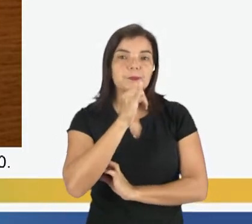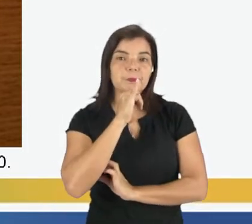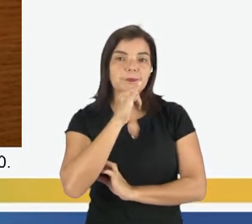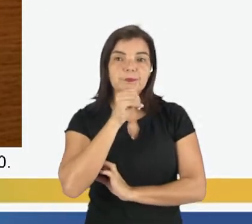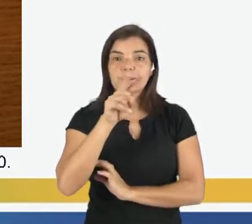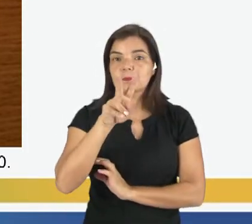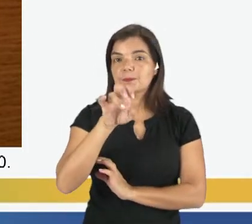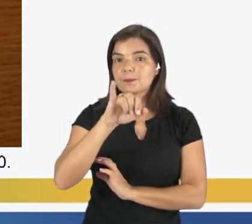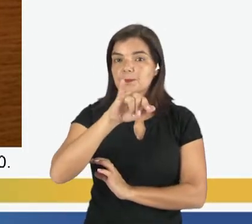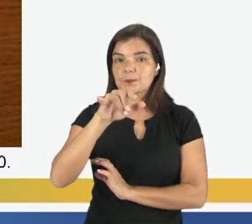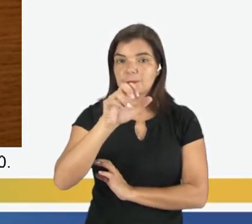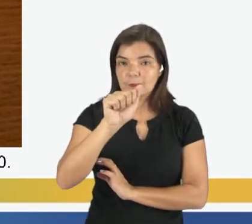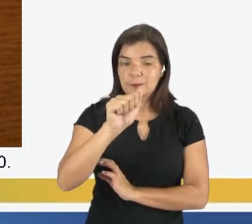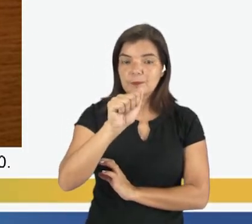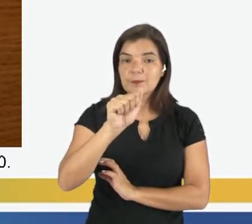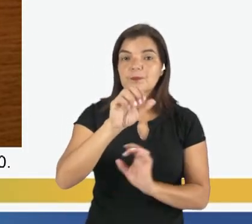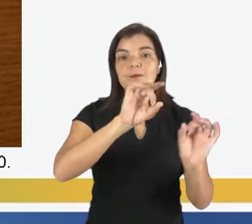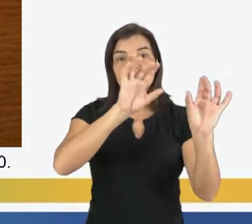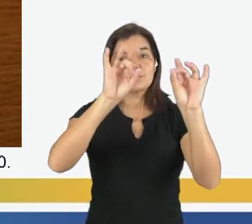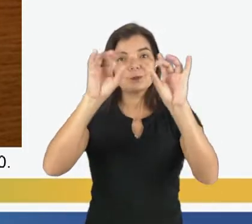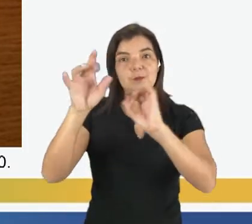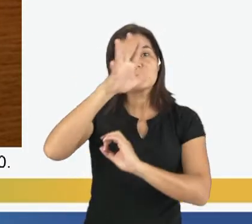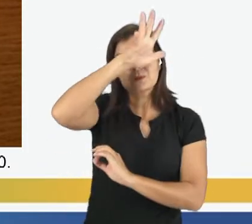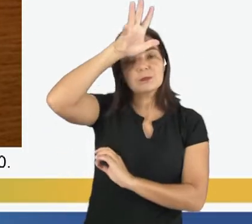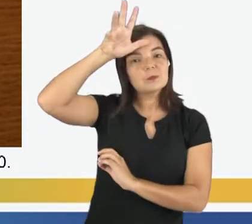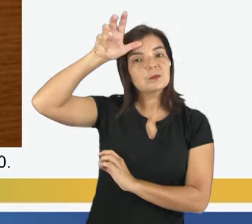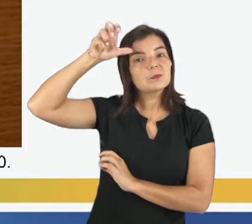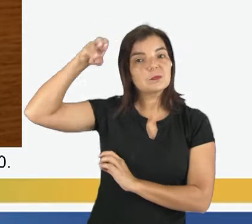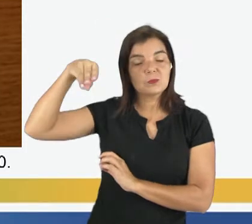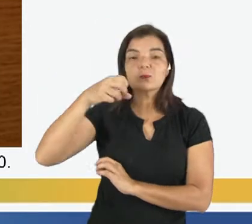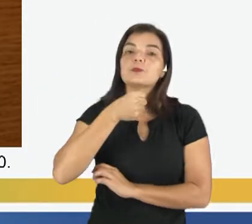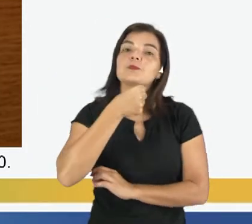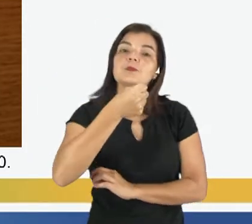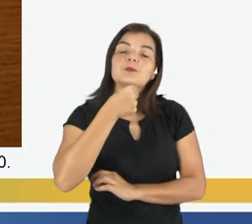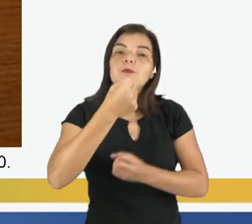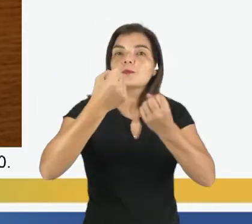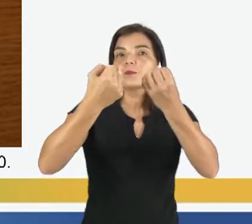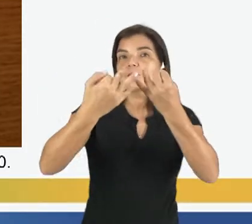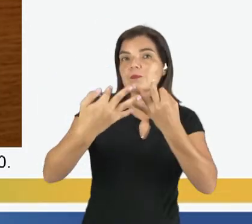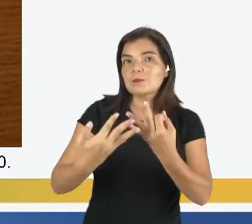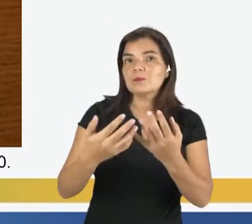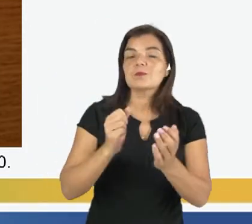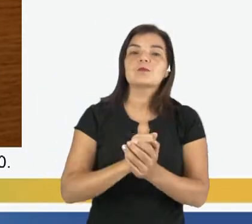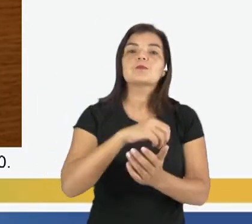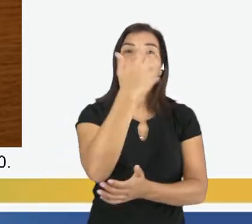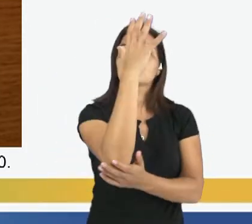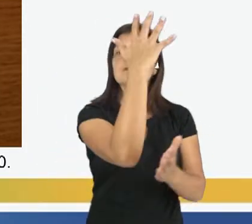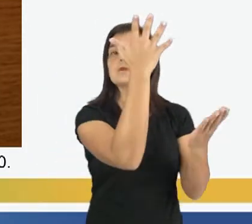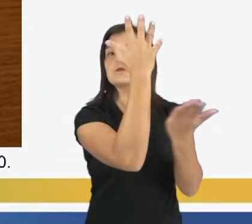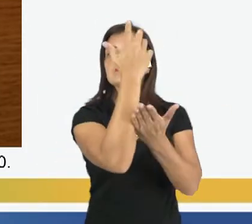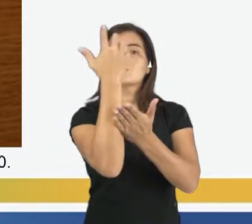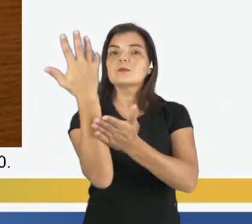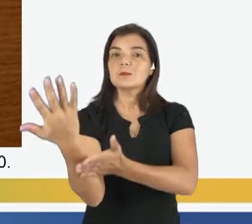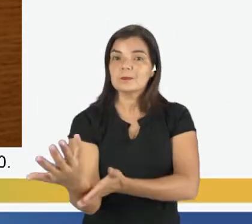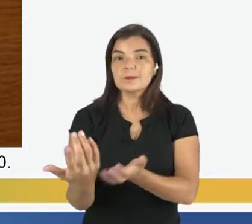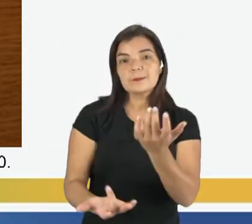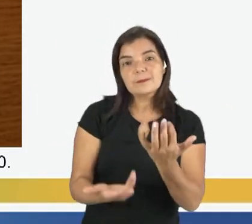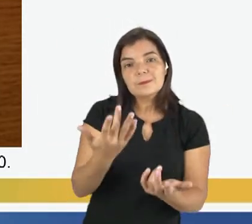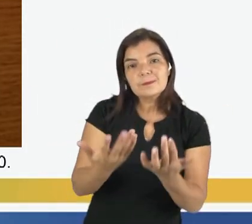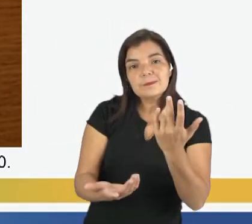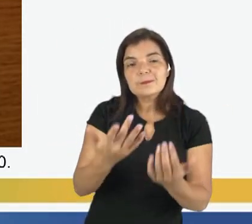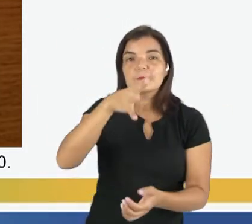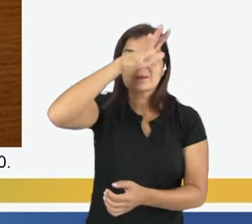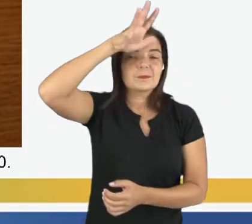a Veja, especial Amazônia, trazendo uma reportagem falando sobre o desmatamento e as queimadas na